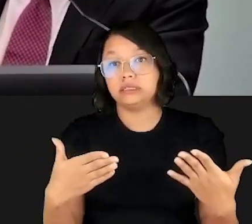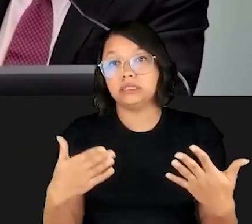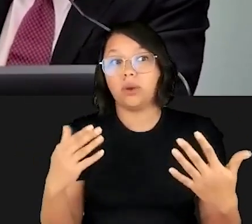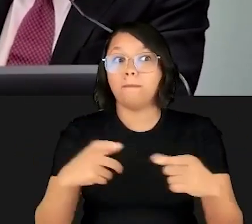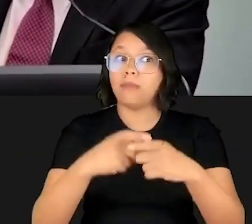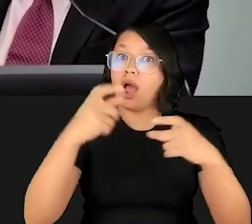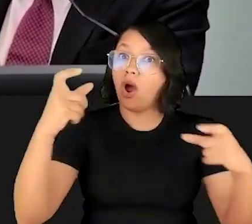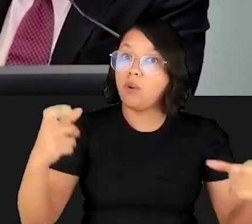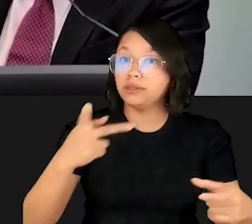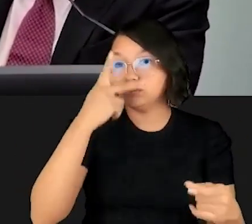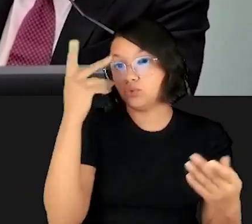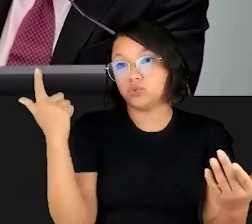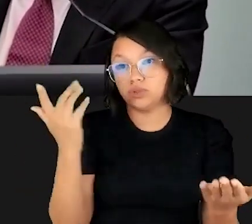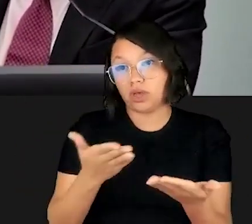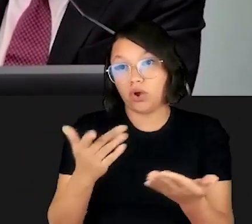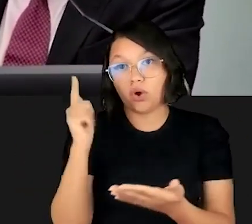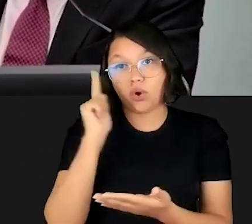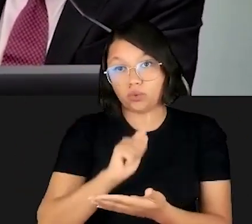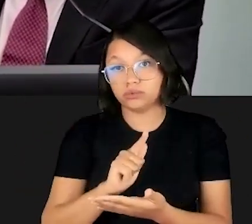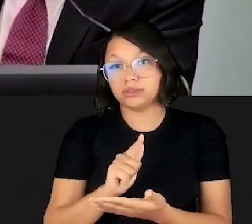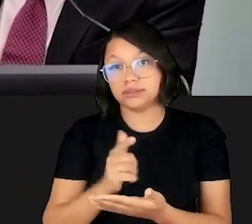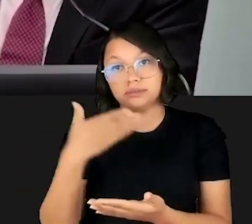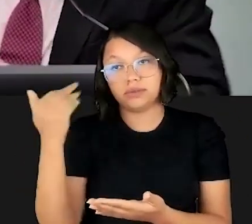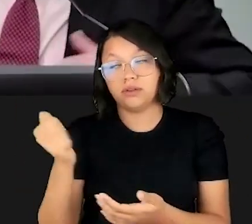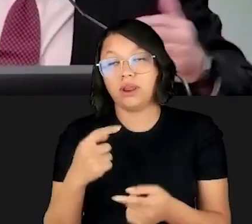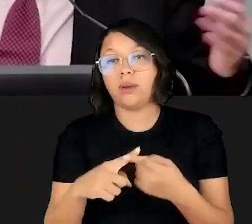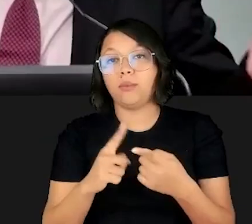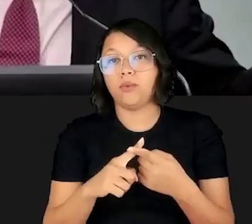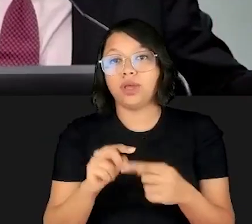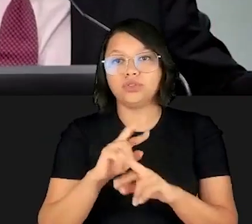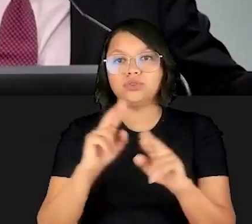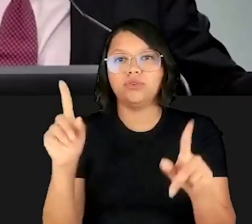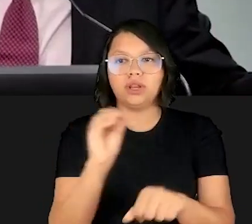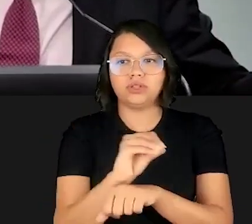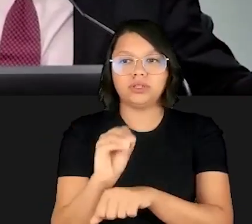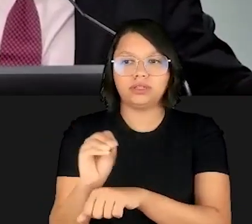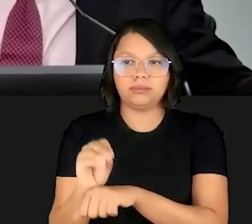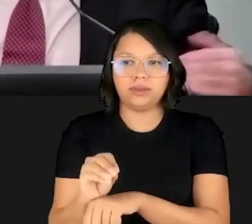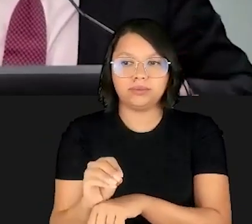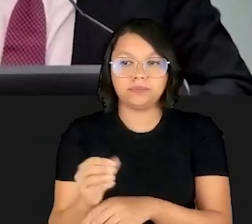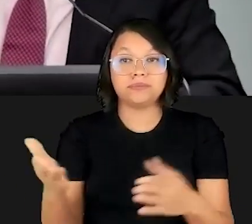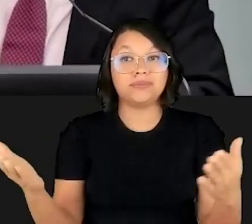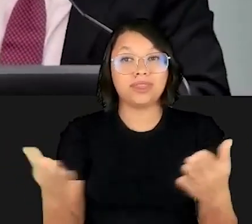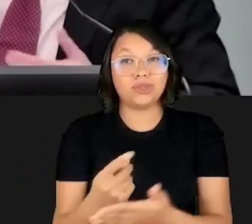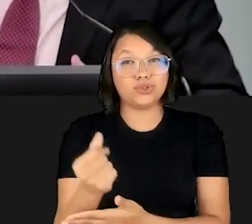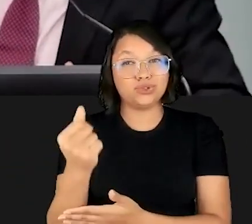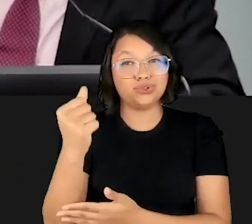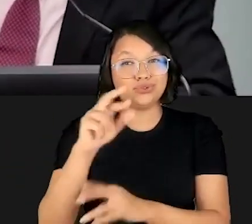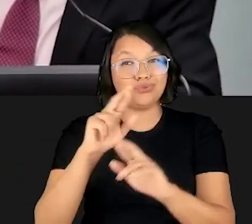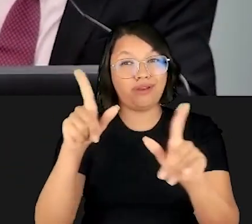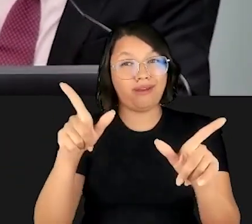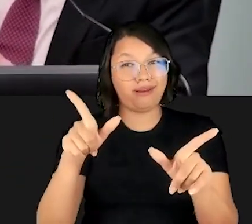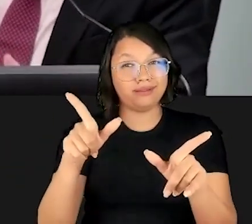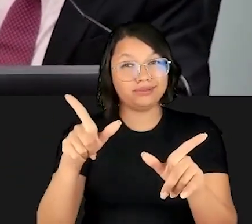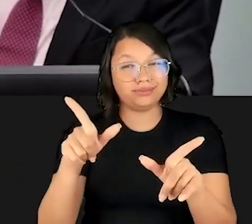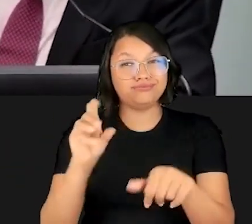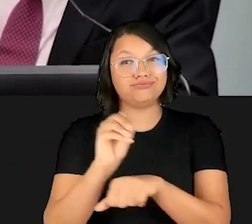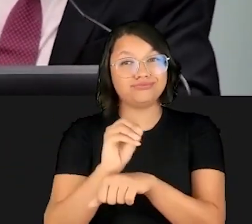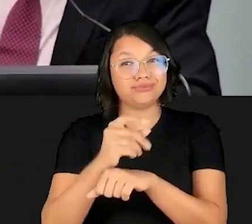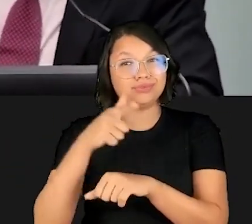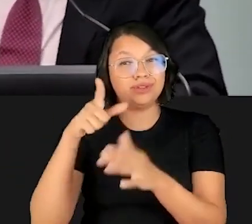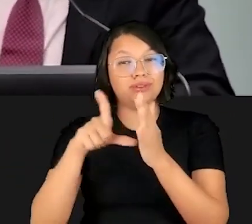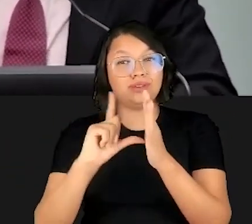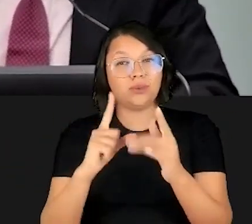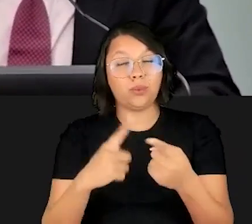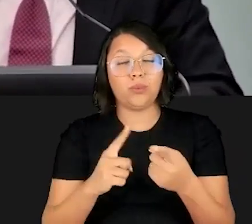Agora, infelizmente, a realidade é que isso vem com um custo muito diferente da quimioterapia anterior, por razões diversas. É mais caro